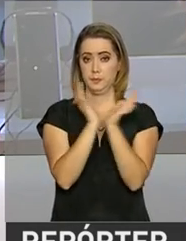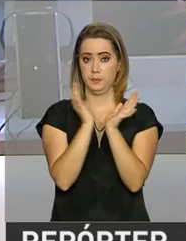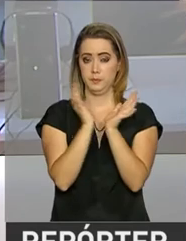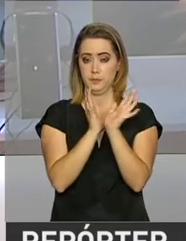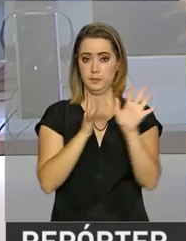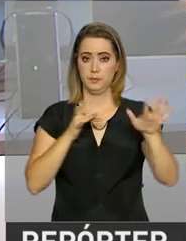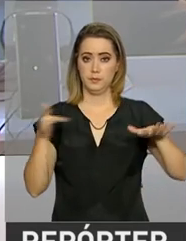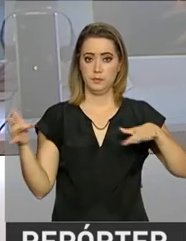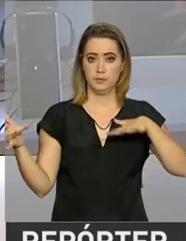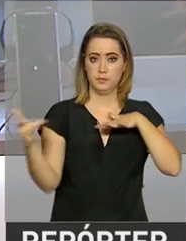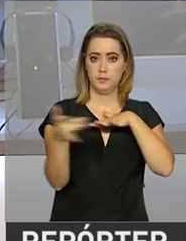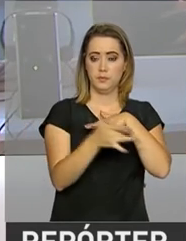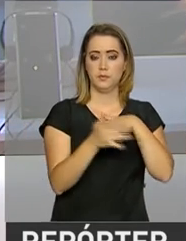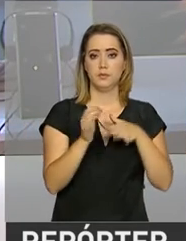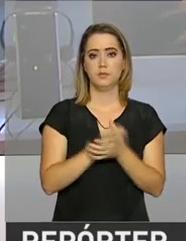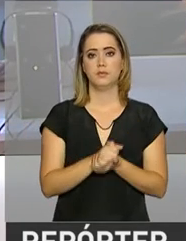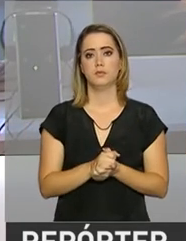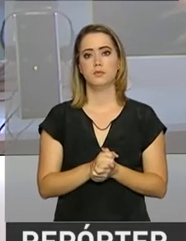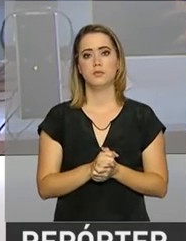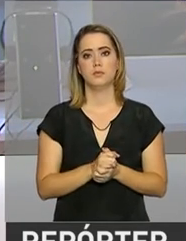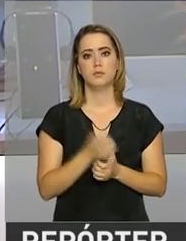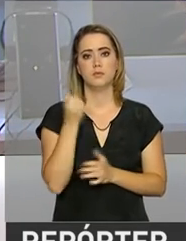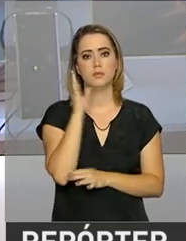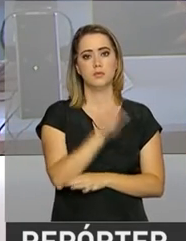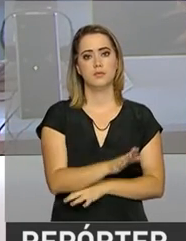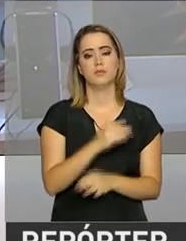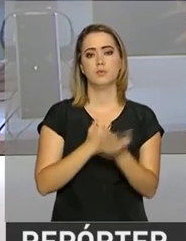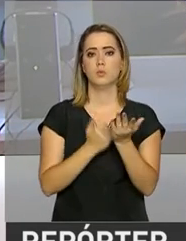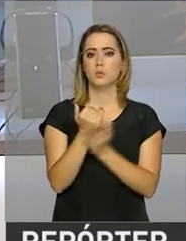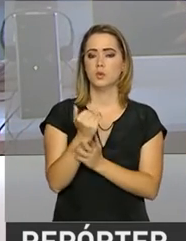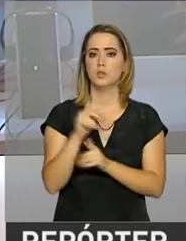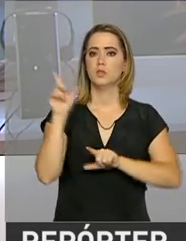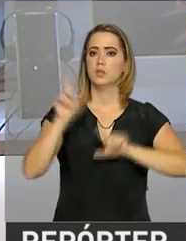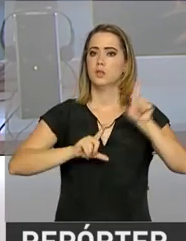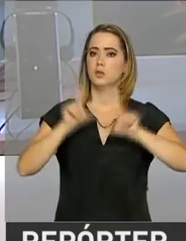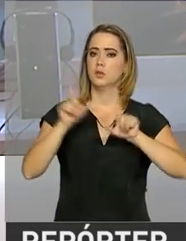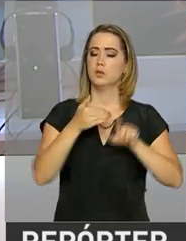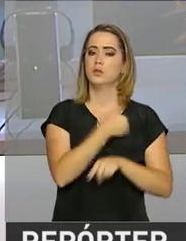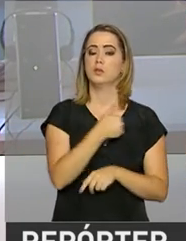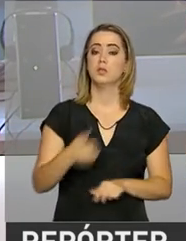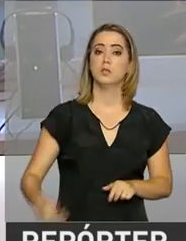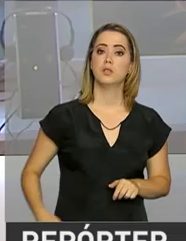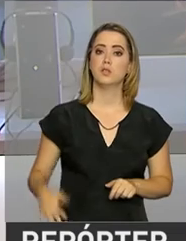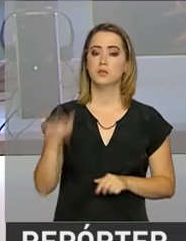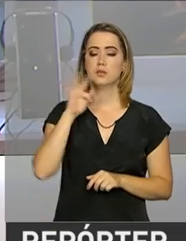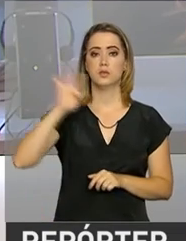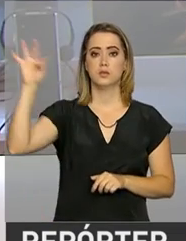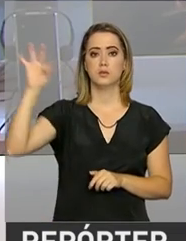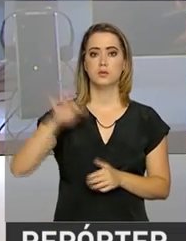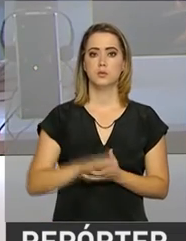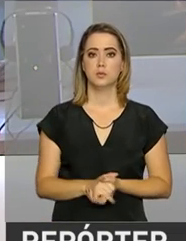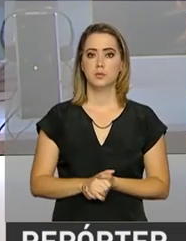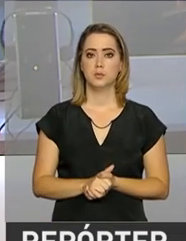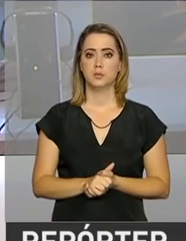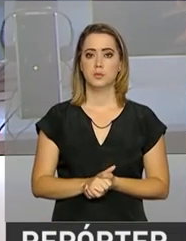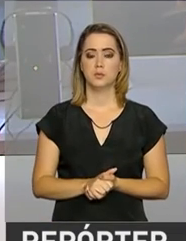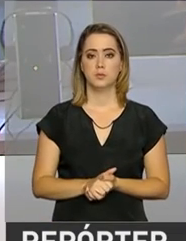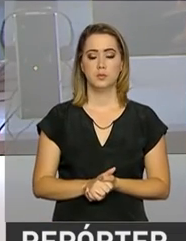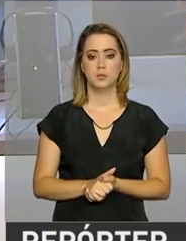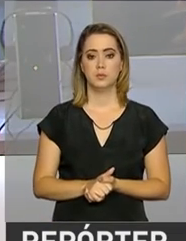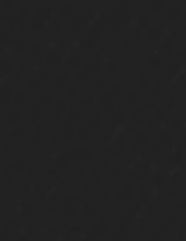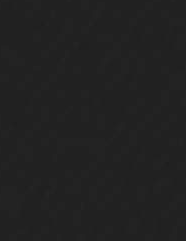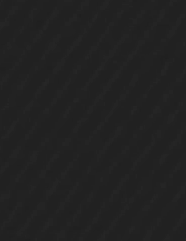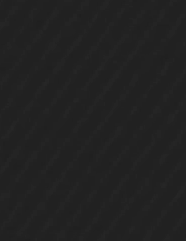também pelas nossas redes sociais boa tarde para você continue com a gente aqui na nbr a tv do governo federal